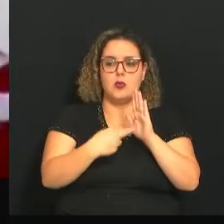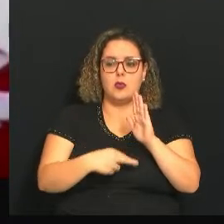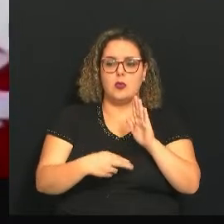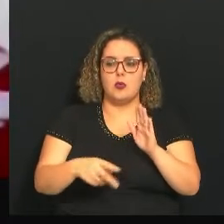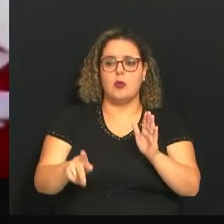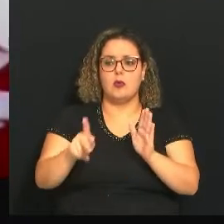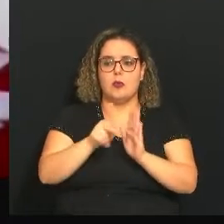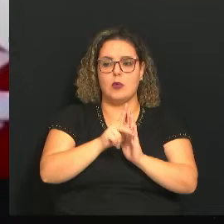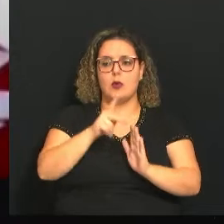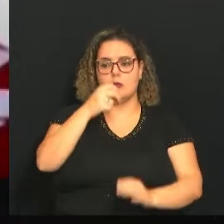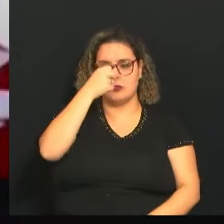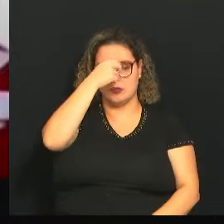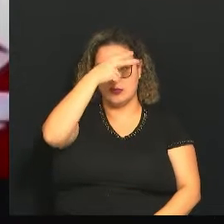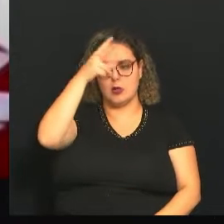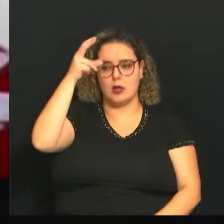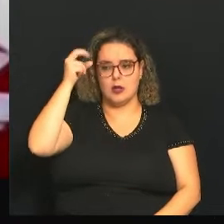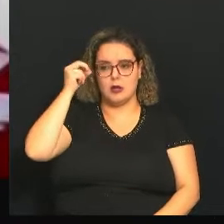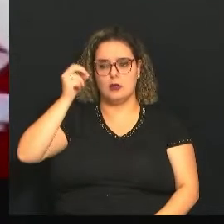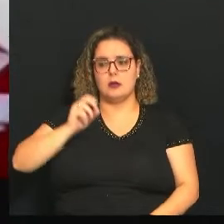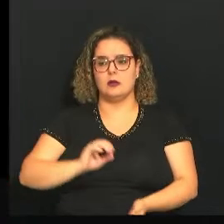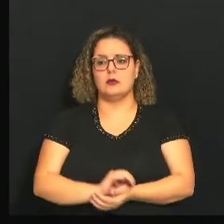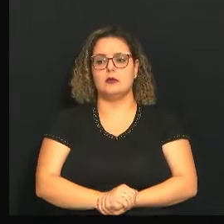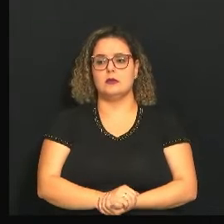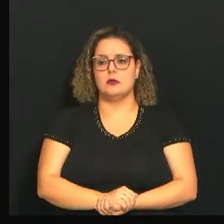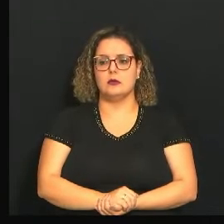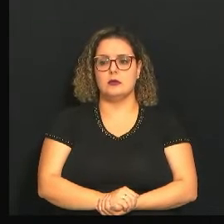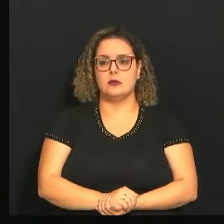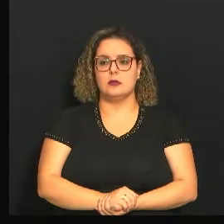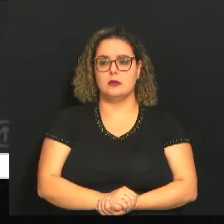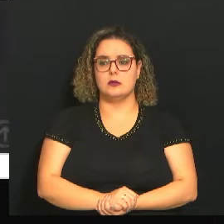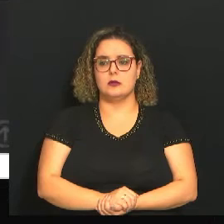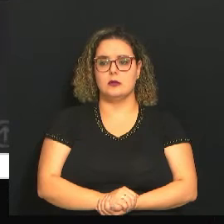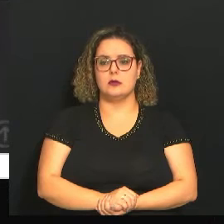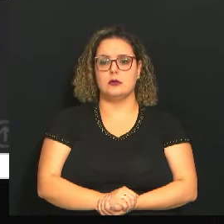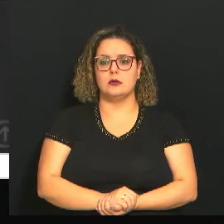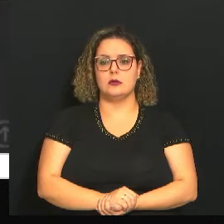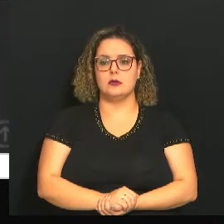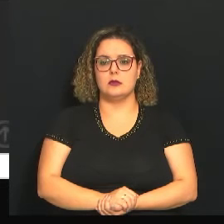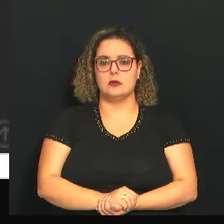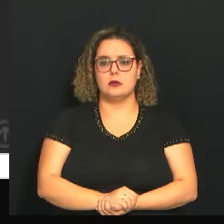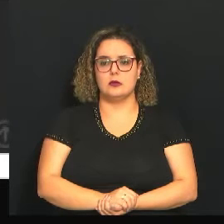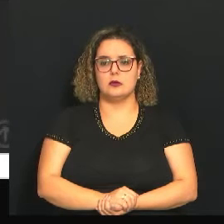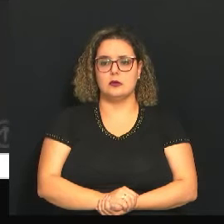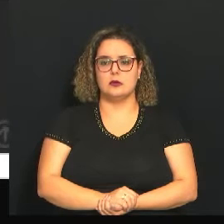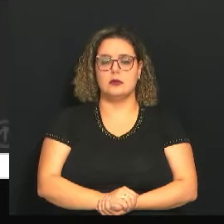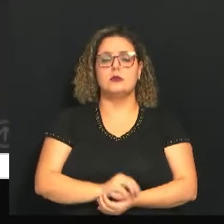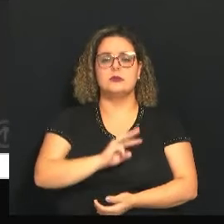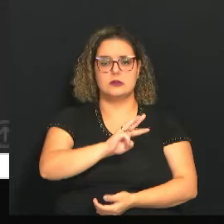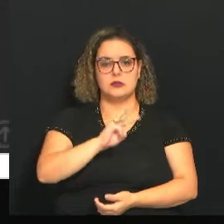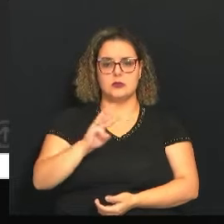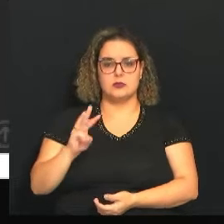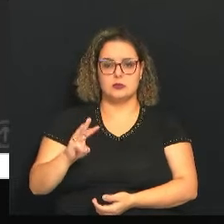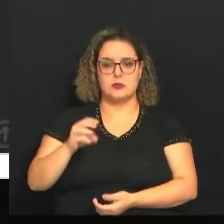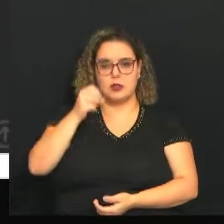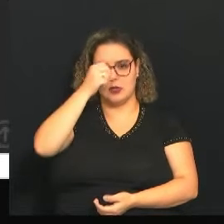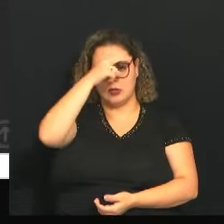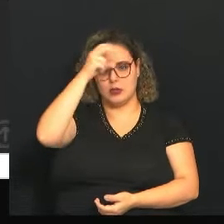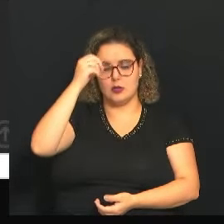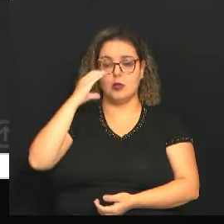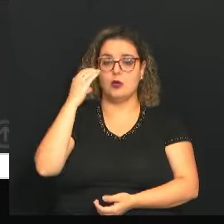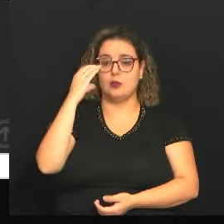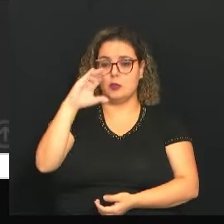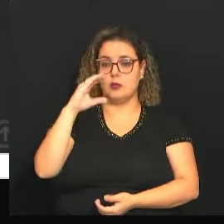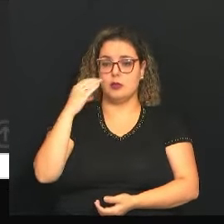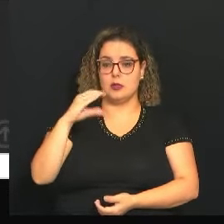prefeitura, e esses dados estão no site da prefeitura, são dados